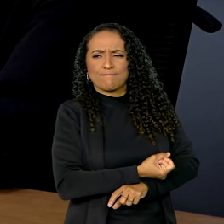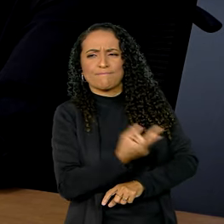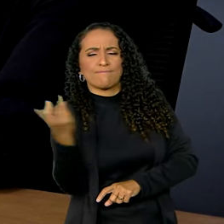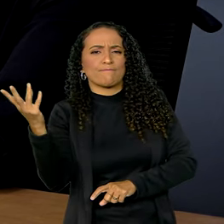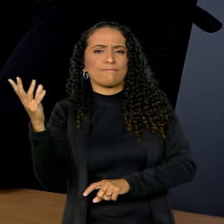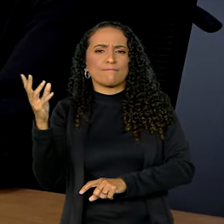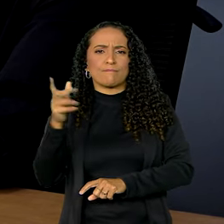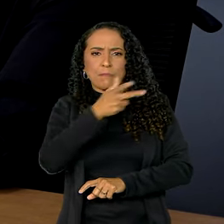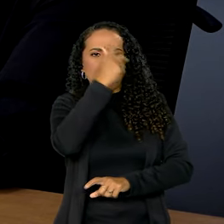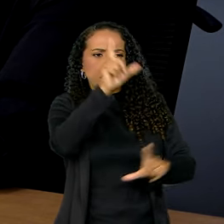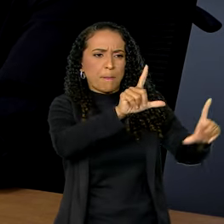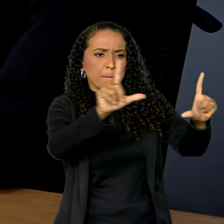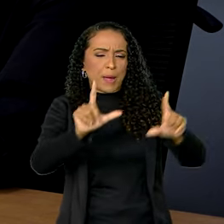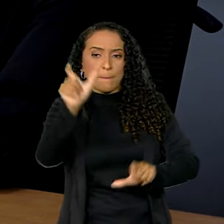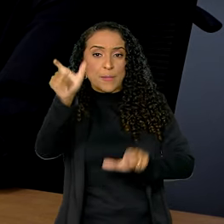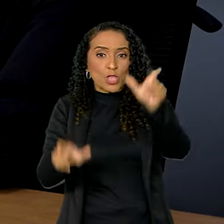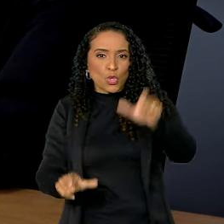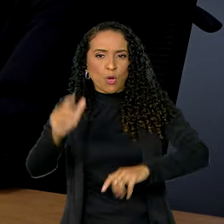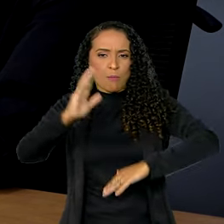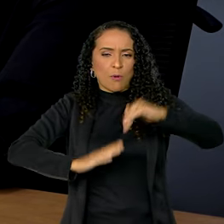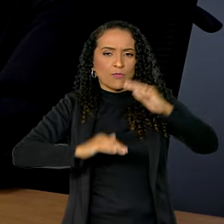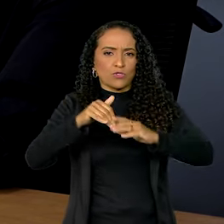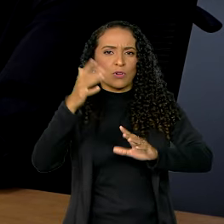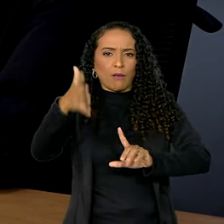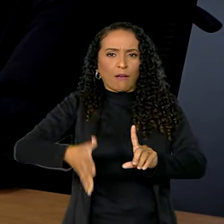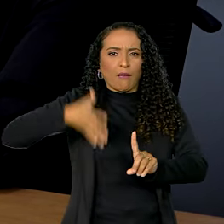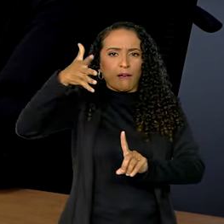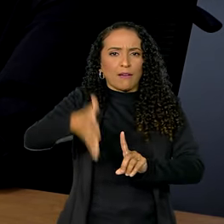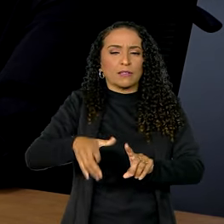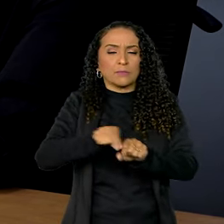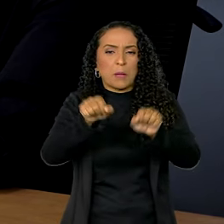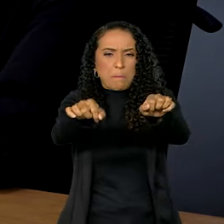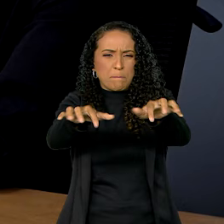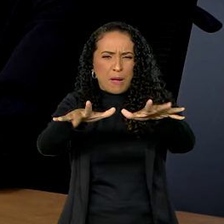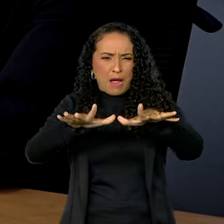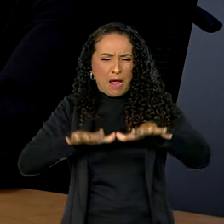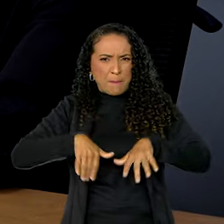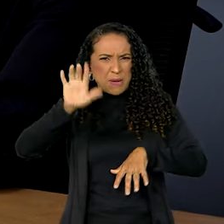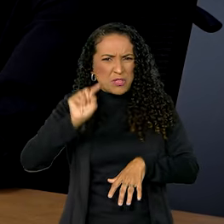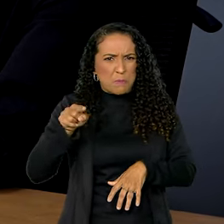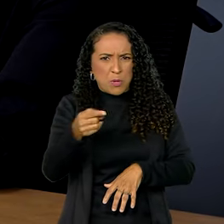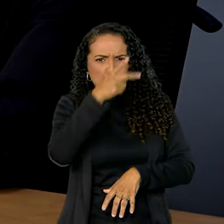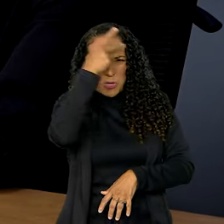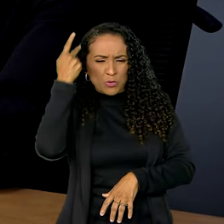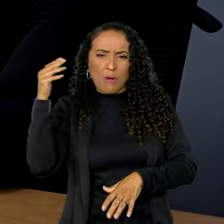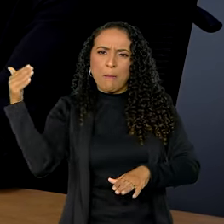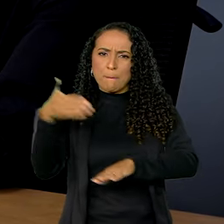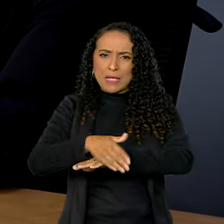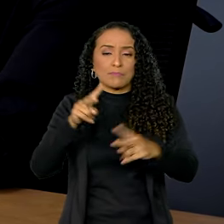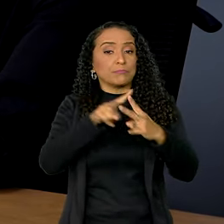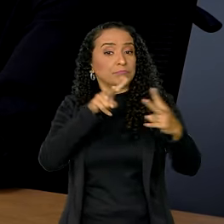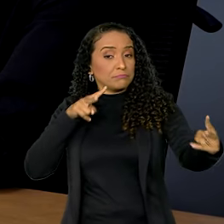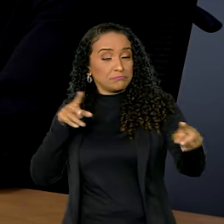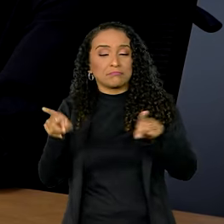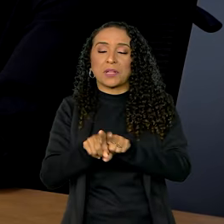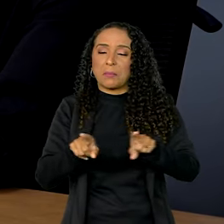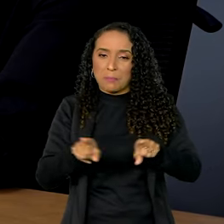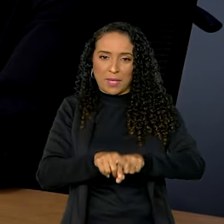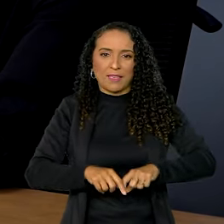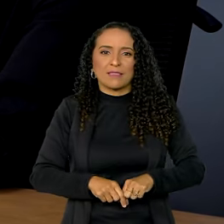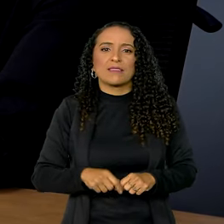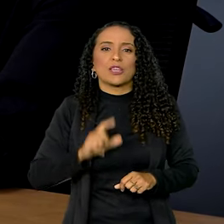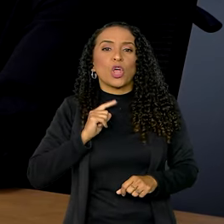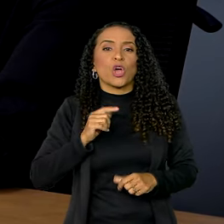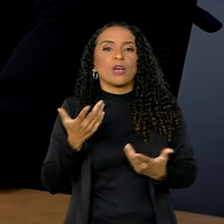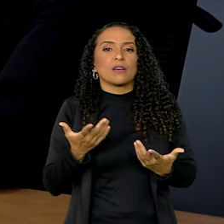de painelistas trazendo discussões e uma audiência de mais de 1000 pessoas né participando remotamente a gente fez isso